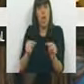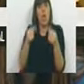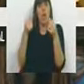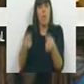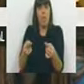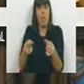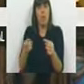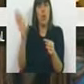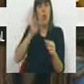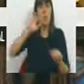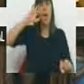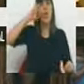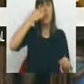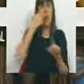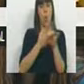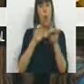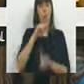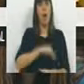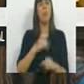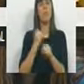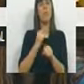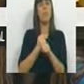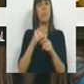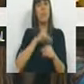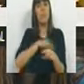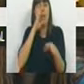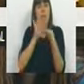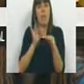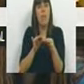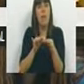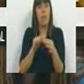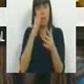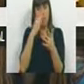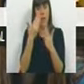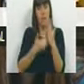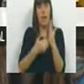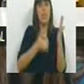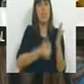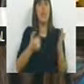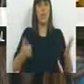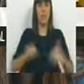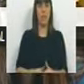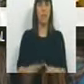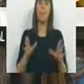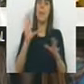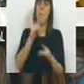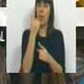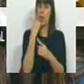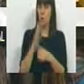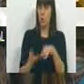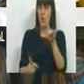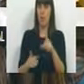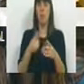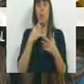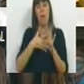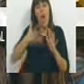desses, os mais prejudicados pelo aumento do salário mínimo são os trabalhadores de baixos salários. Página 55. Mas só para dar mais um exemplo, para